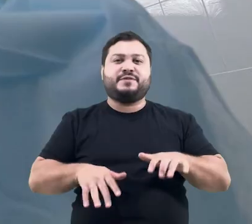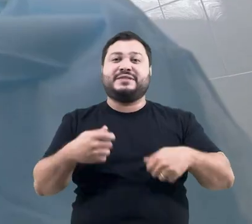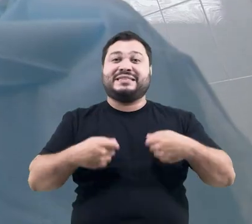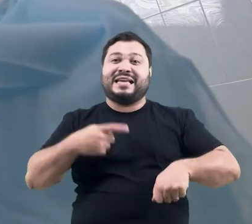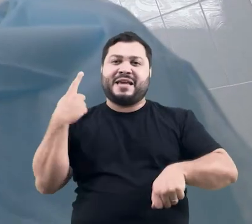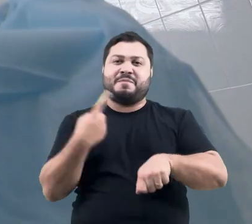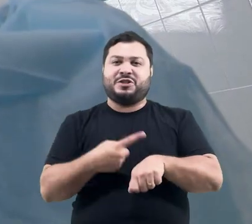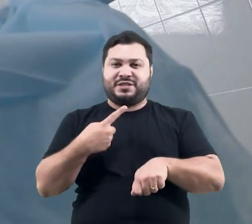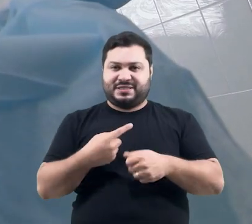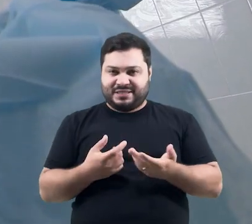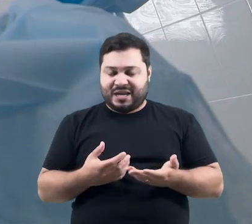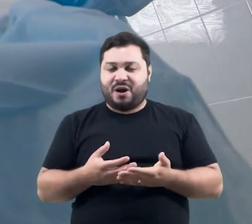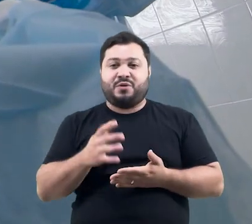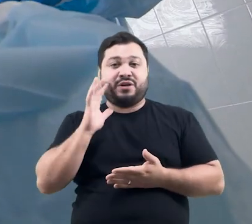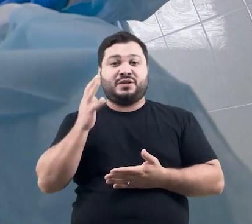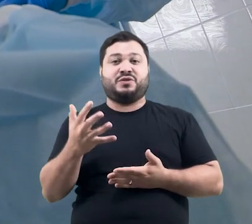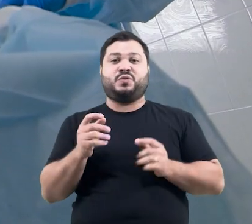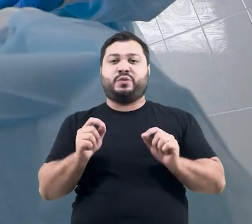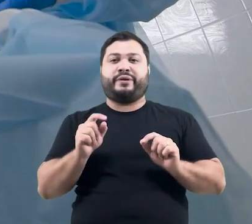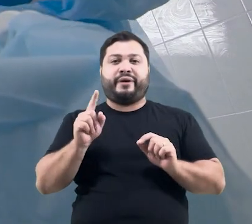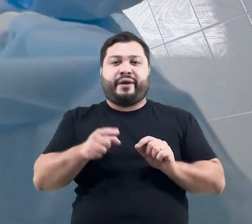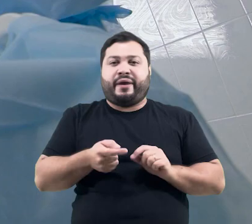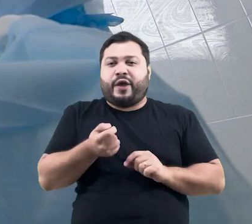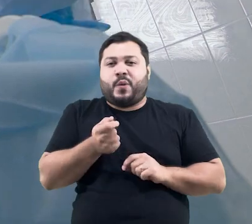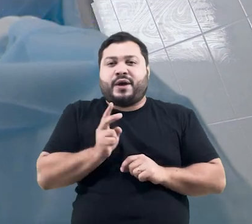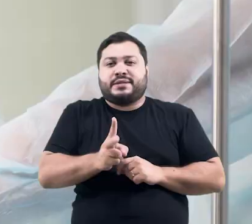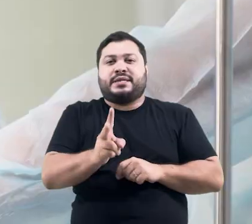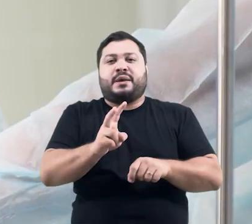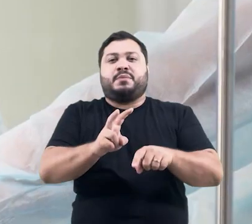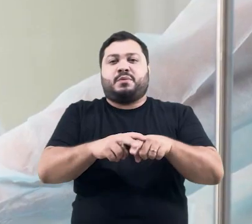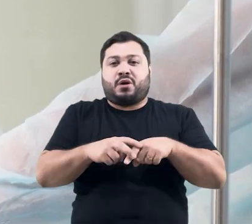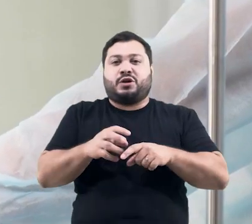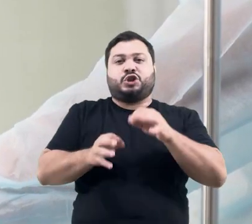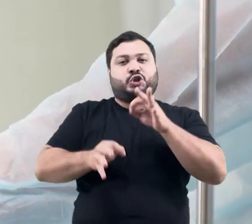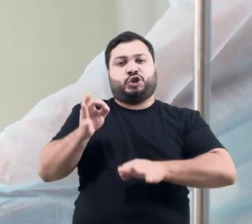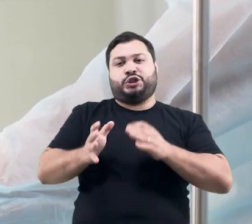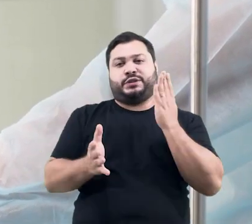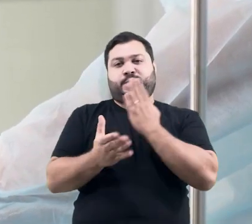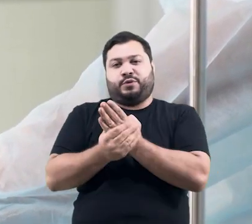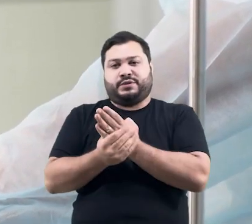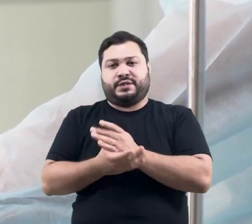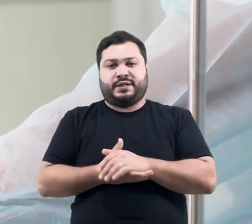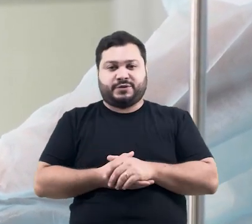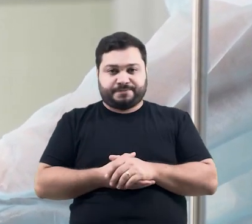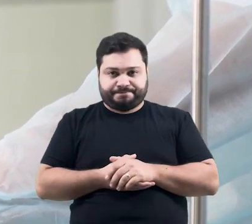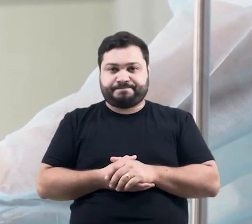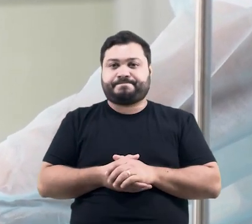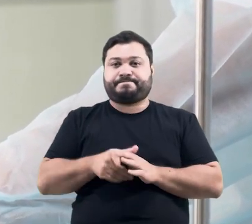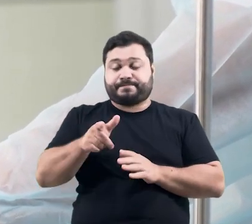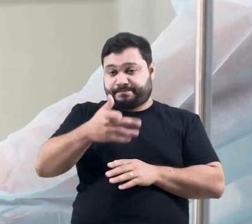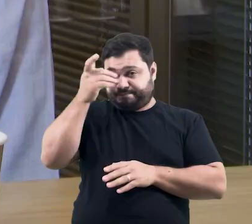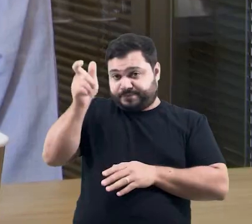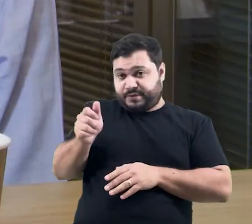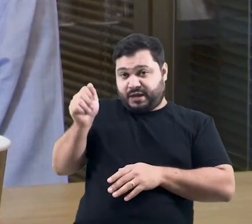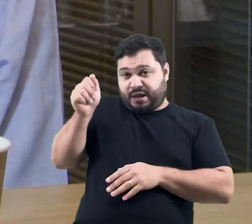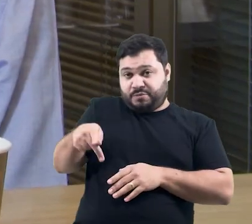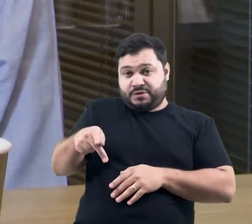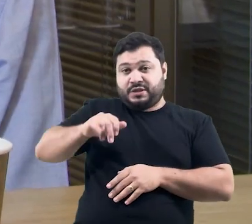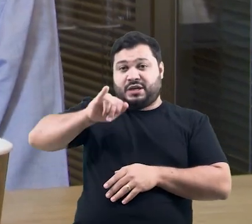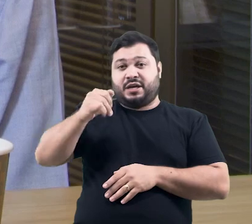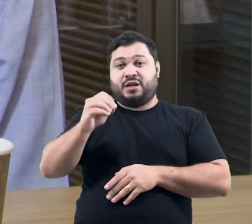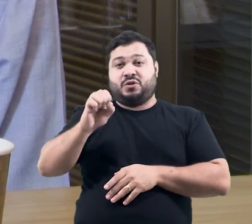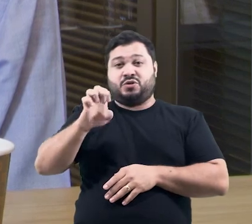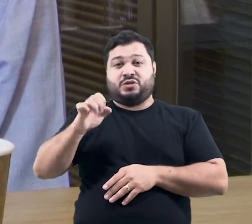necessário muitas vezes é emergencial e a saída nesses casos é quase sempre pela via judicial. É o caso